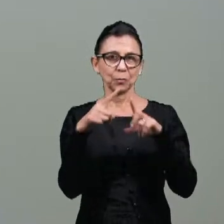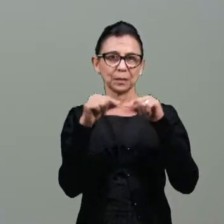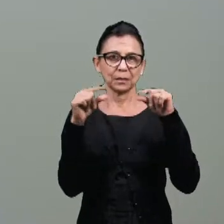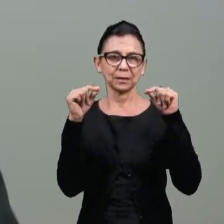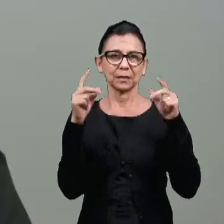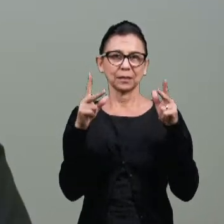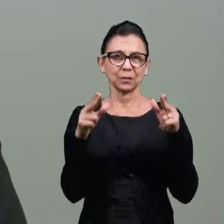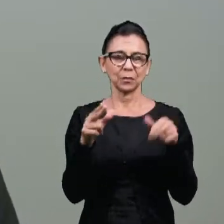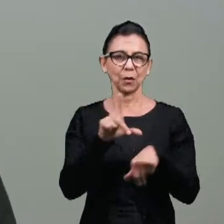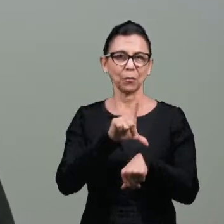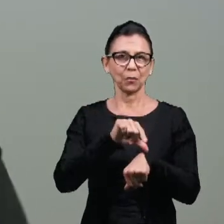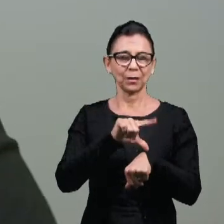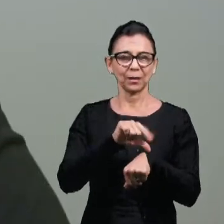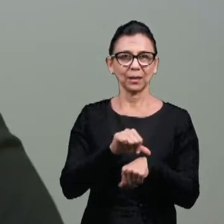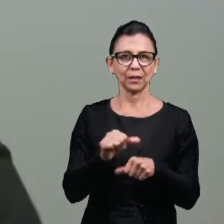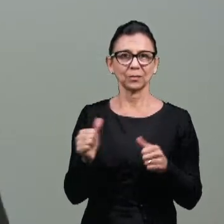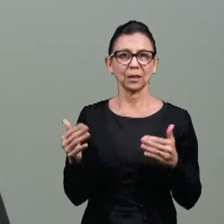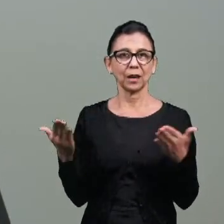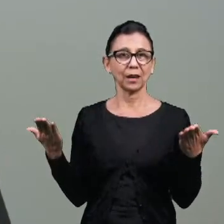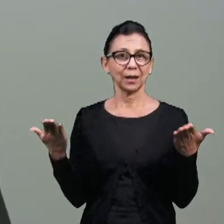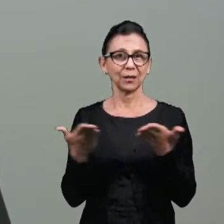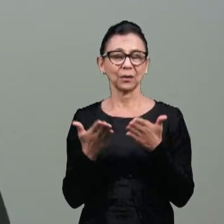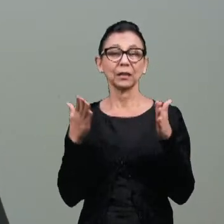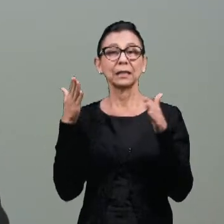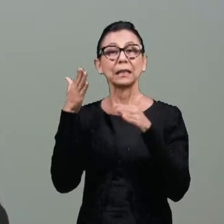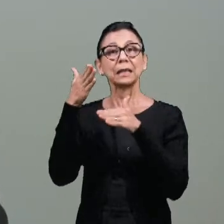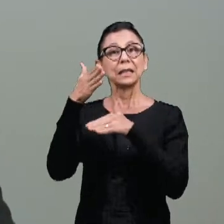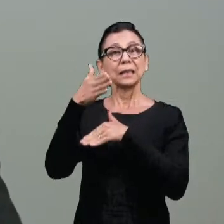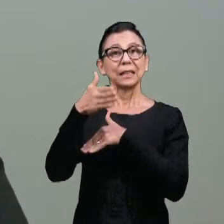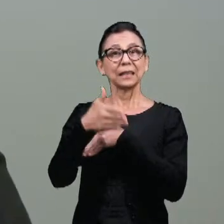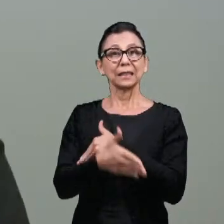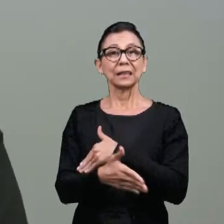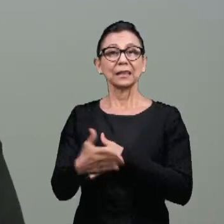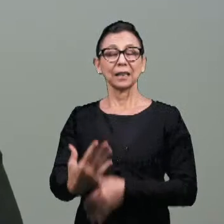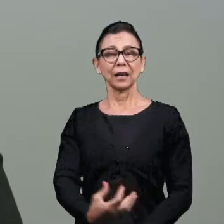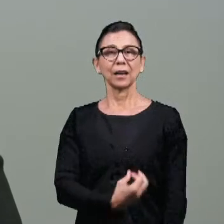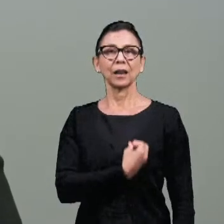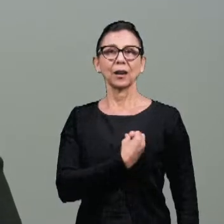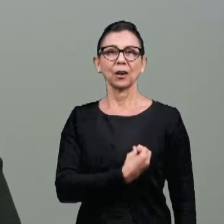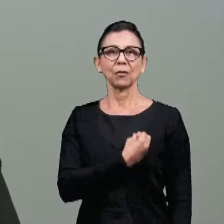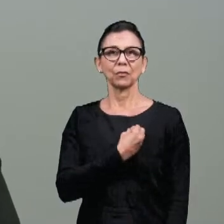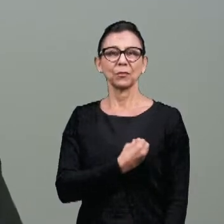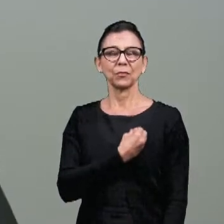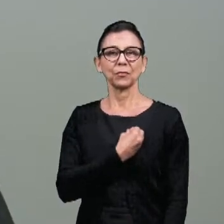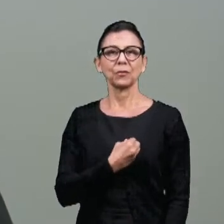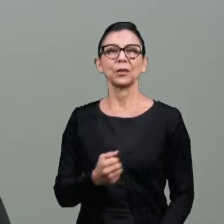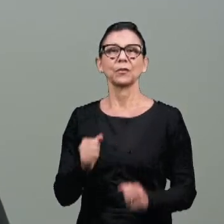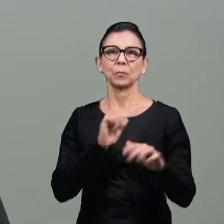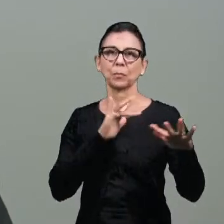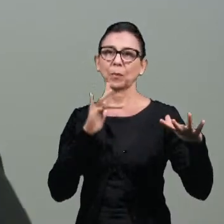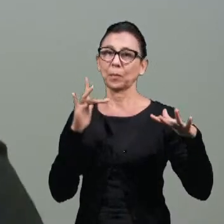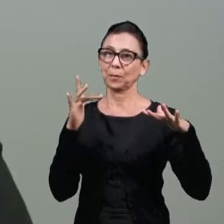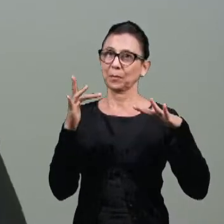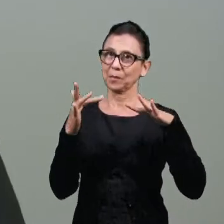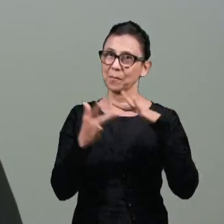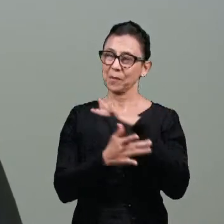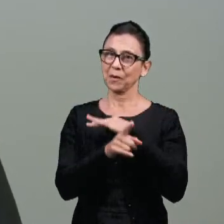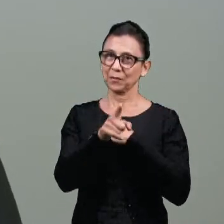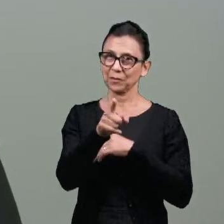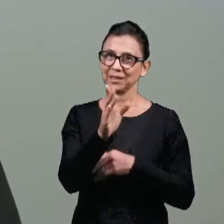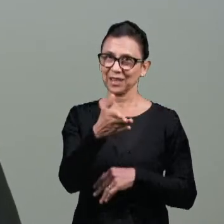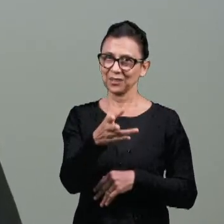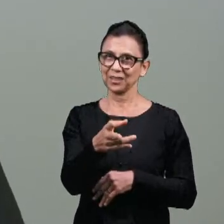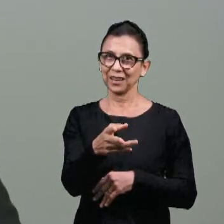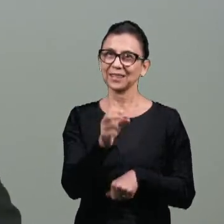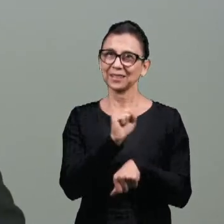partir de agora, nós estamos entrando no ar, ao vivo, pelas nossas plataformas digitais. Você que já está aí, né?